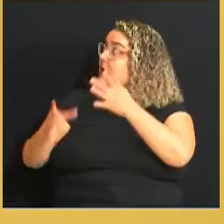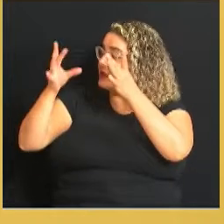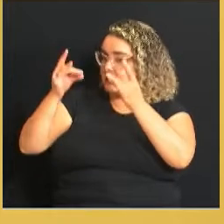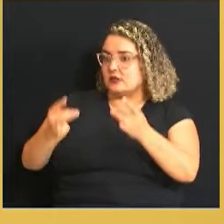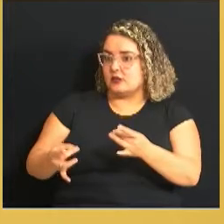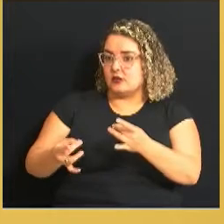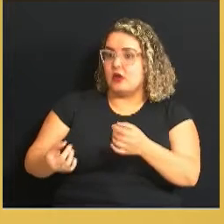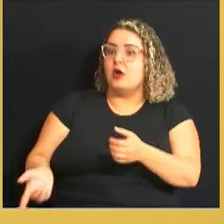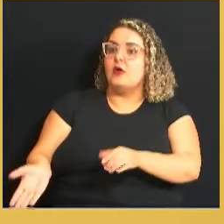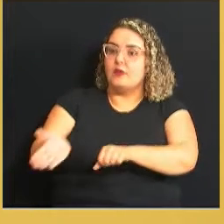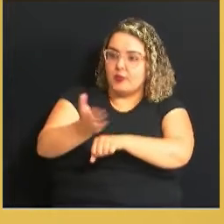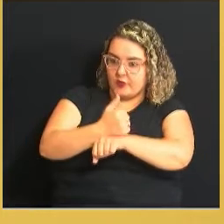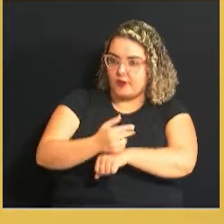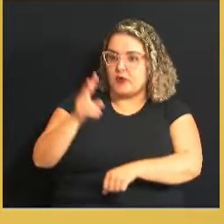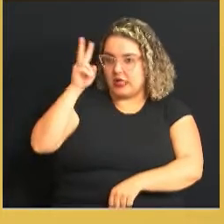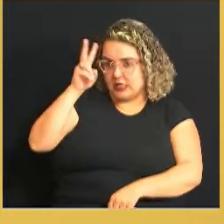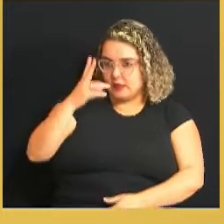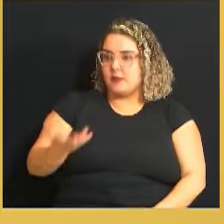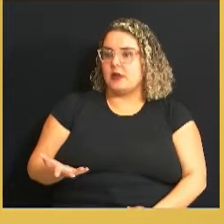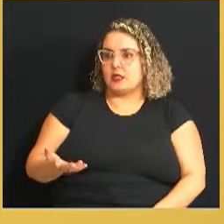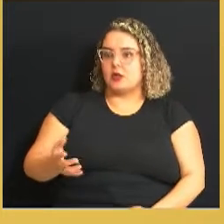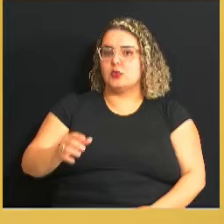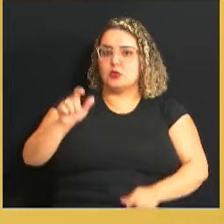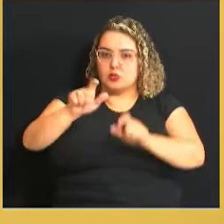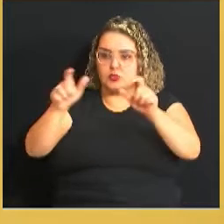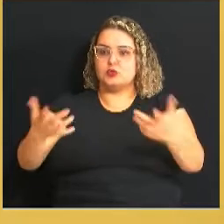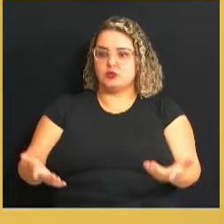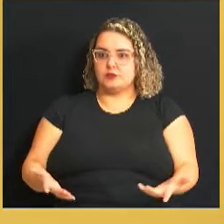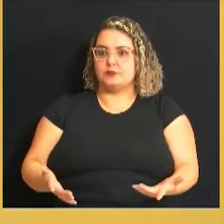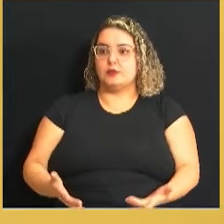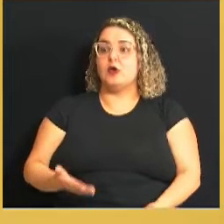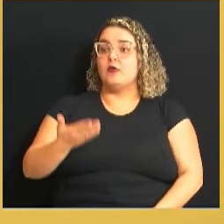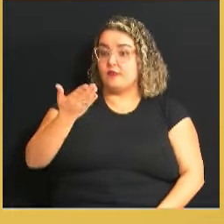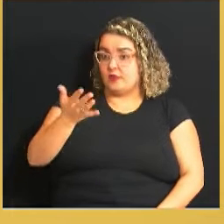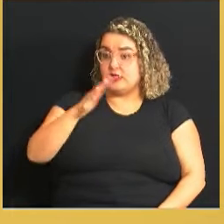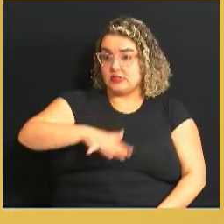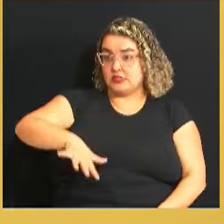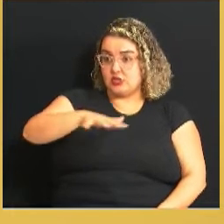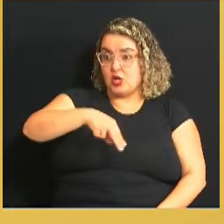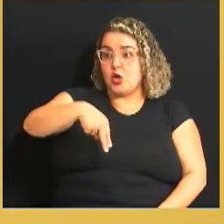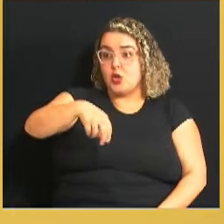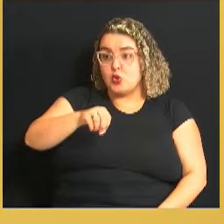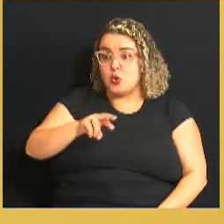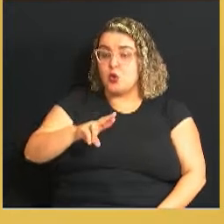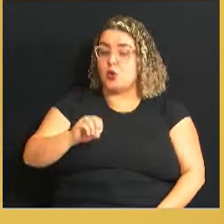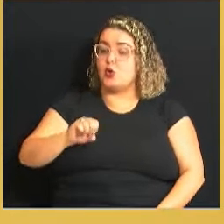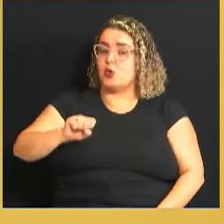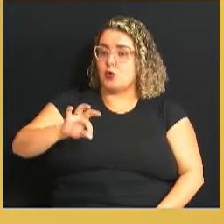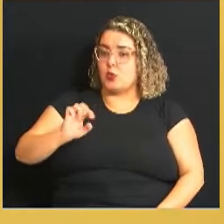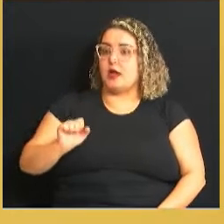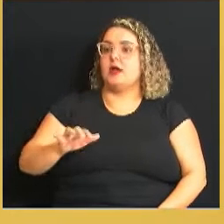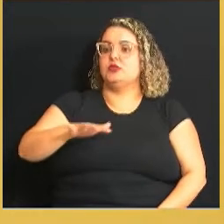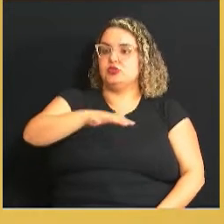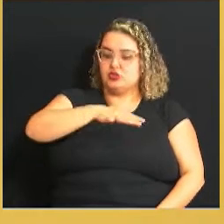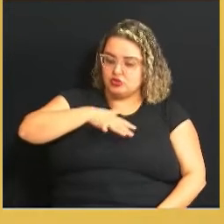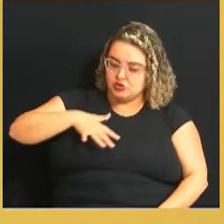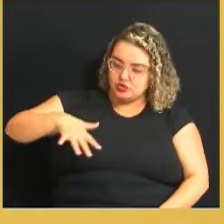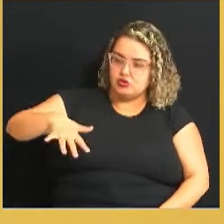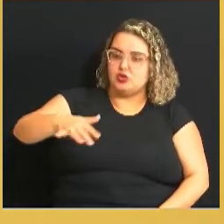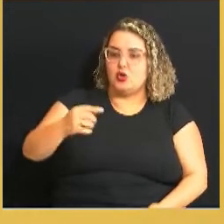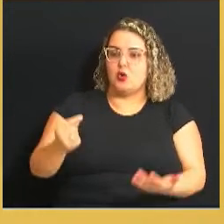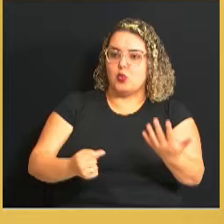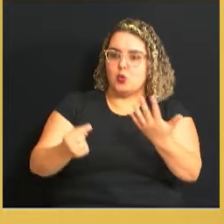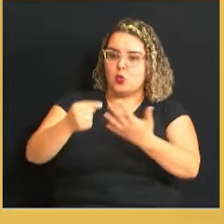uma tela para lembrar novamente o nosso telespectador? Olha, você que é da região noroeste, que envolve aí, então,